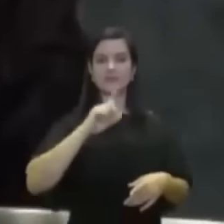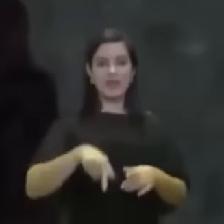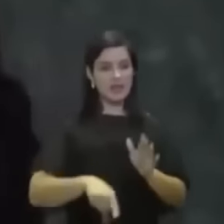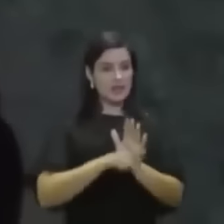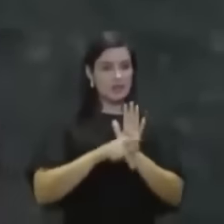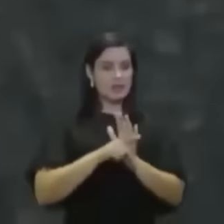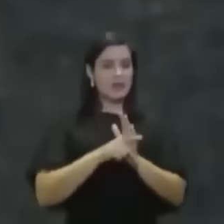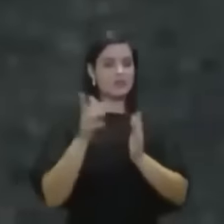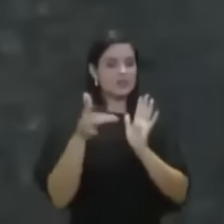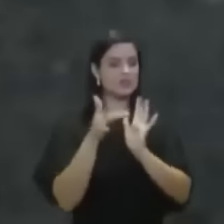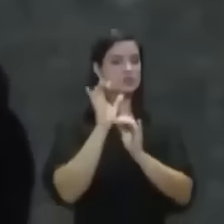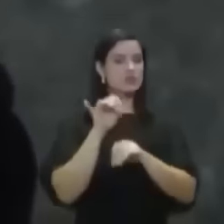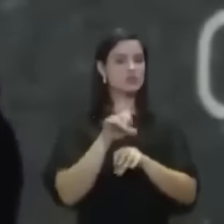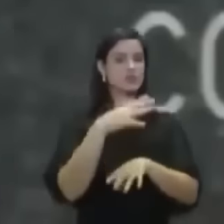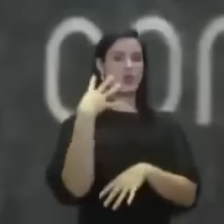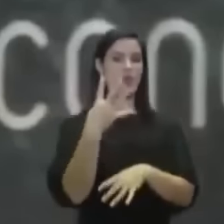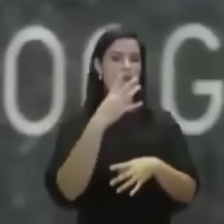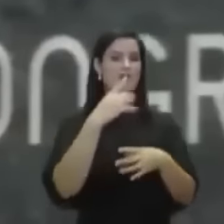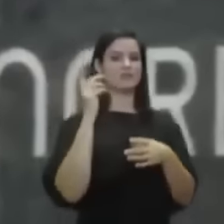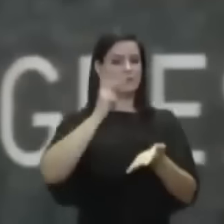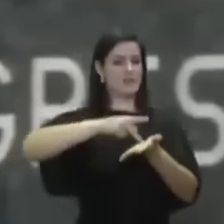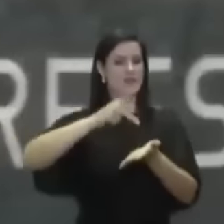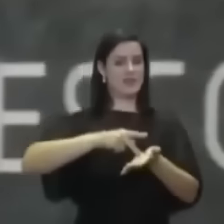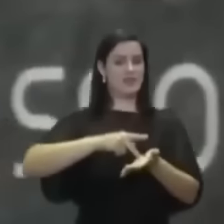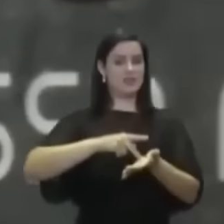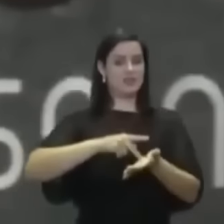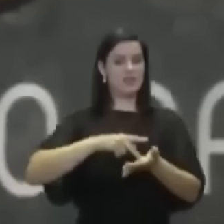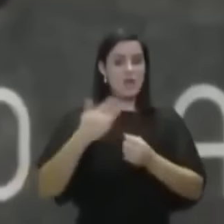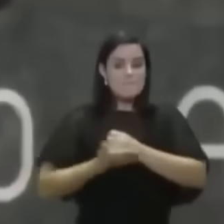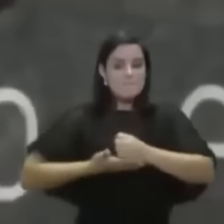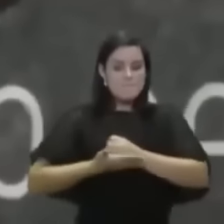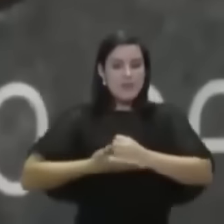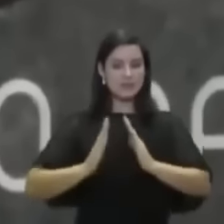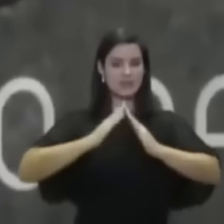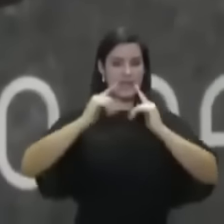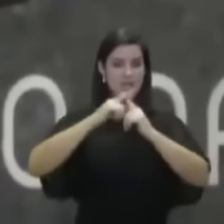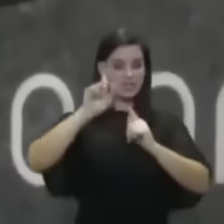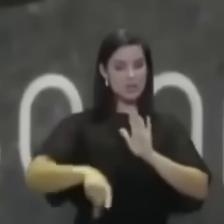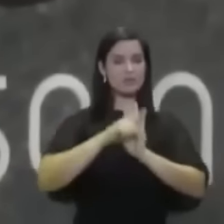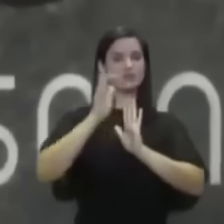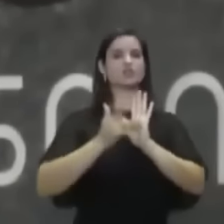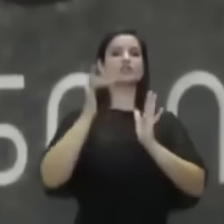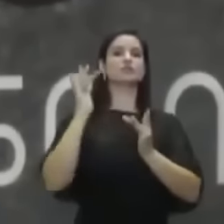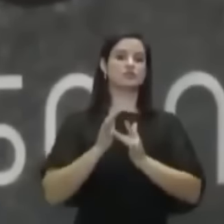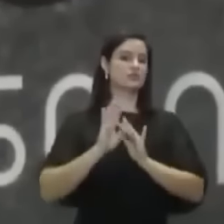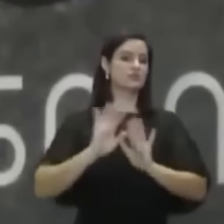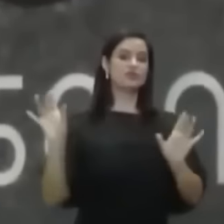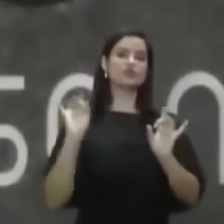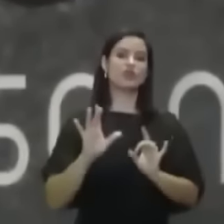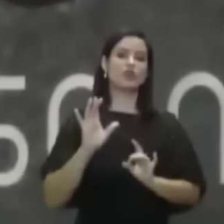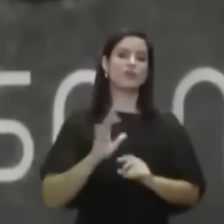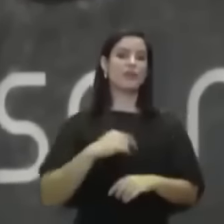Jesus está ensinando quatro verdades aqui. Primeiro, ele é o fundamento da igreja. Ninguém pode lançar outro fundamento além daquele que já foi posto, o qual é Cristo